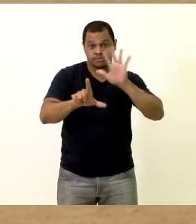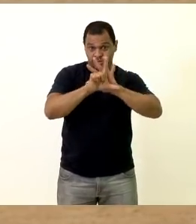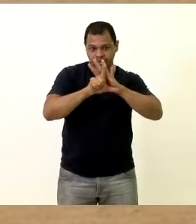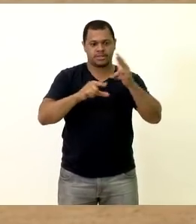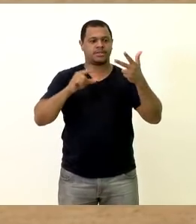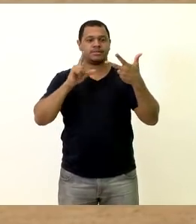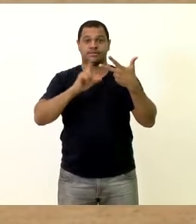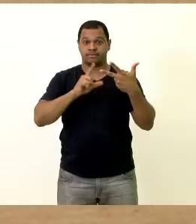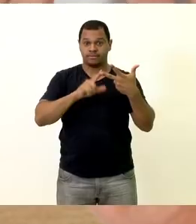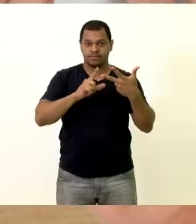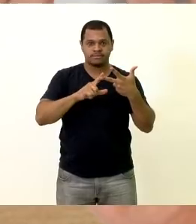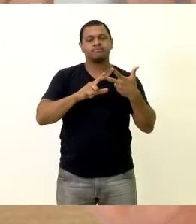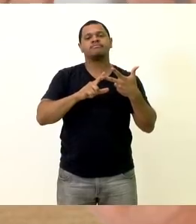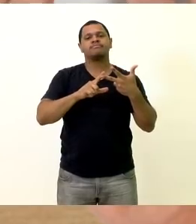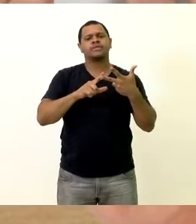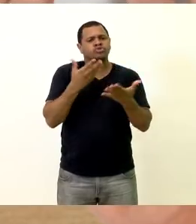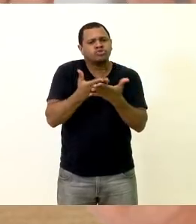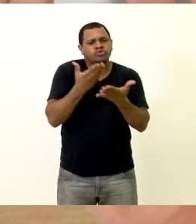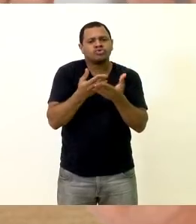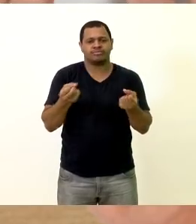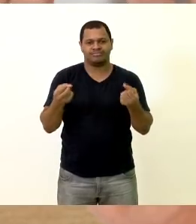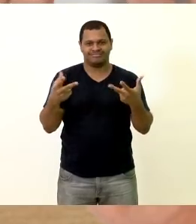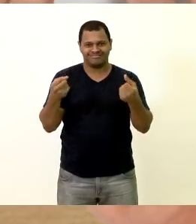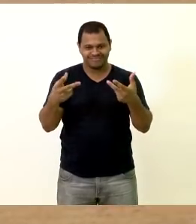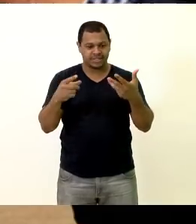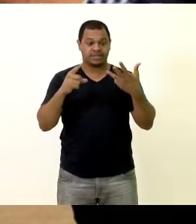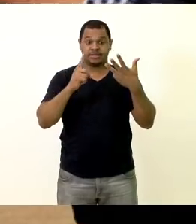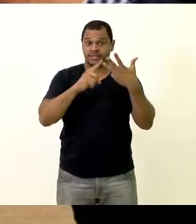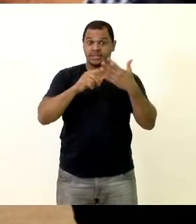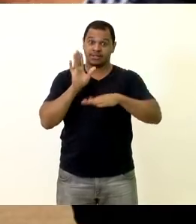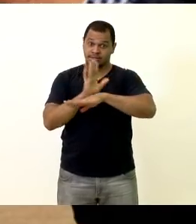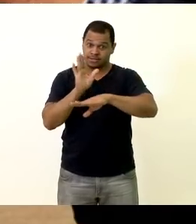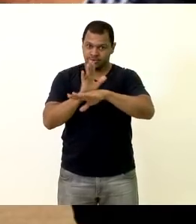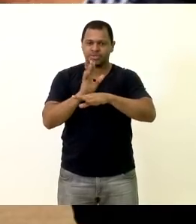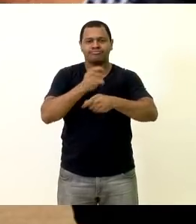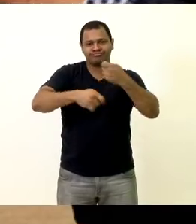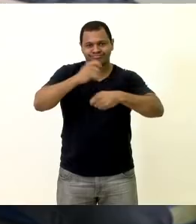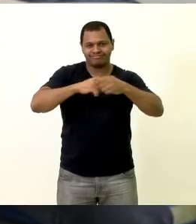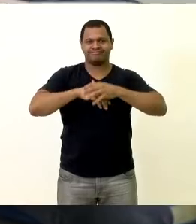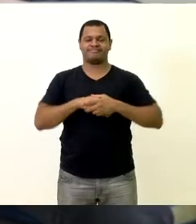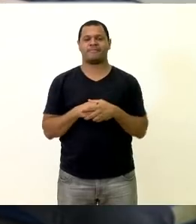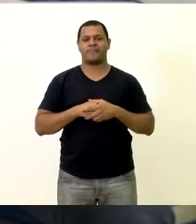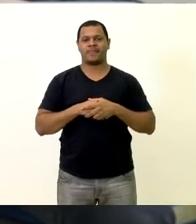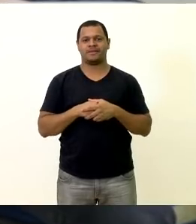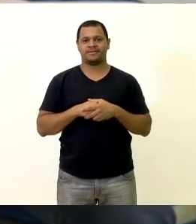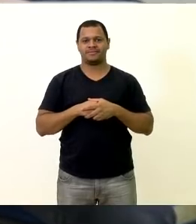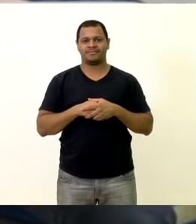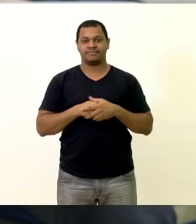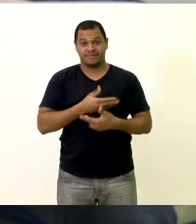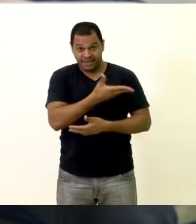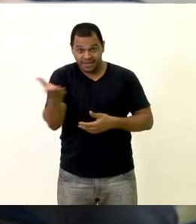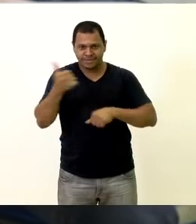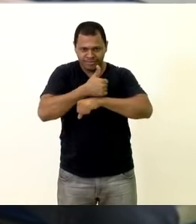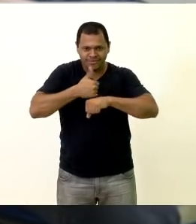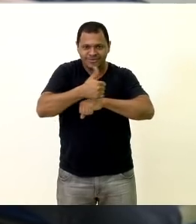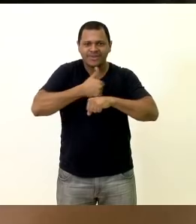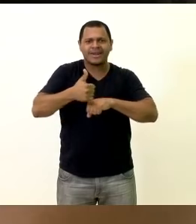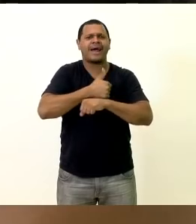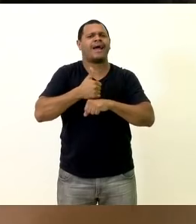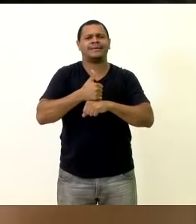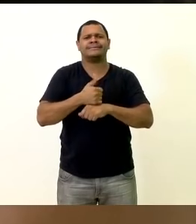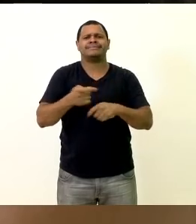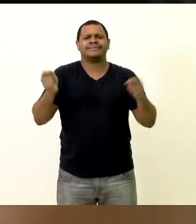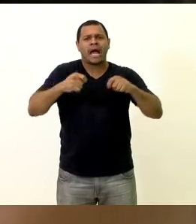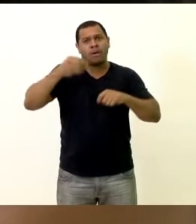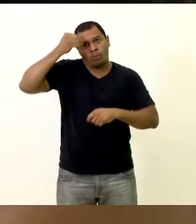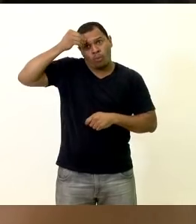de políticas públicas e aos estudos mercadológicos e de assessorias econômicas. Os bacharéis em Ciências Econômicas ainda